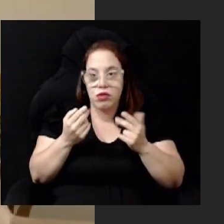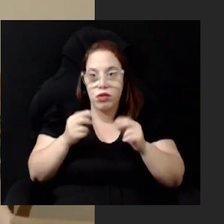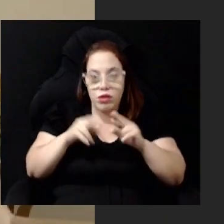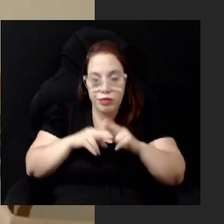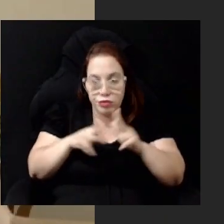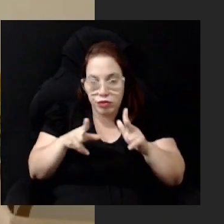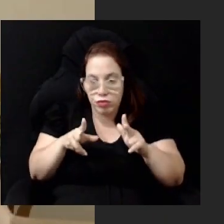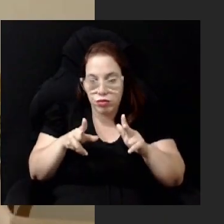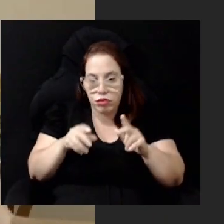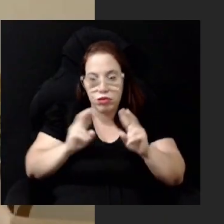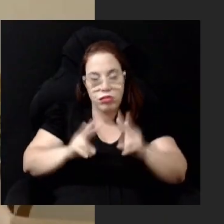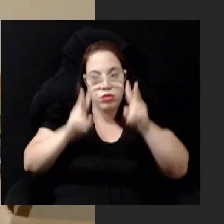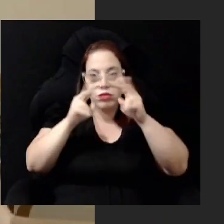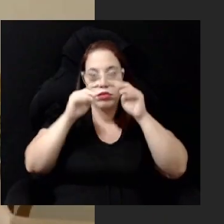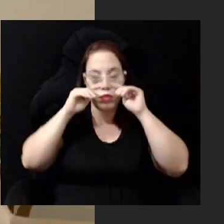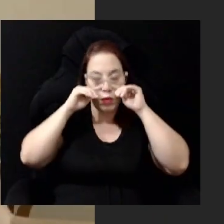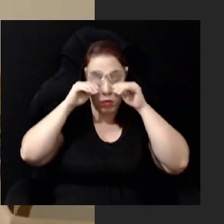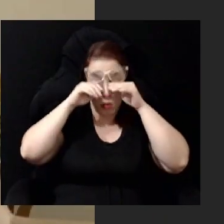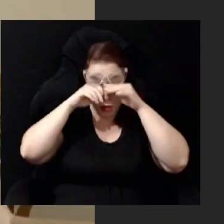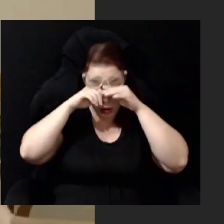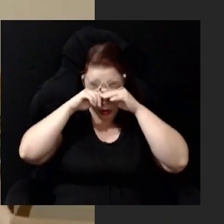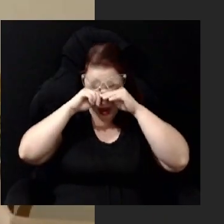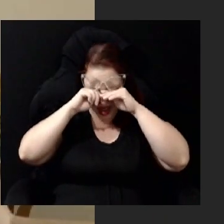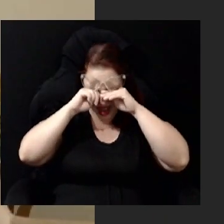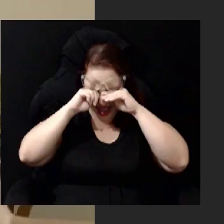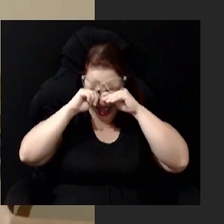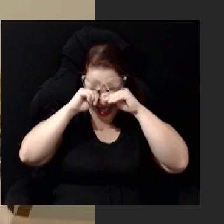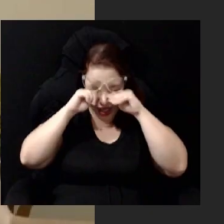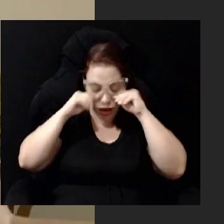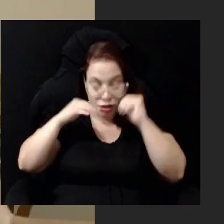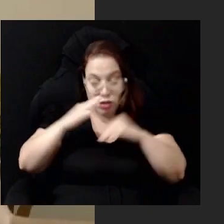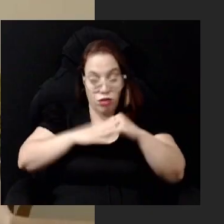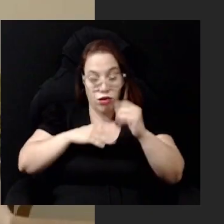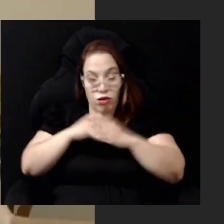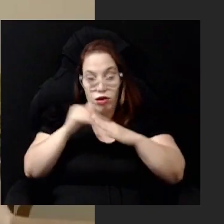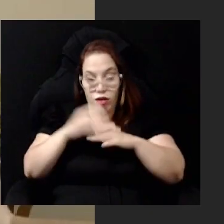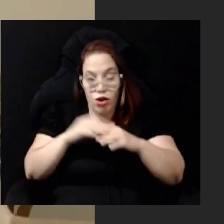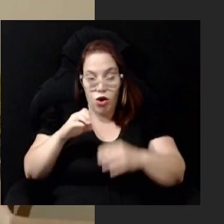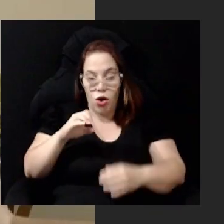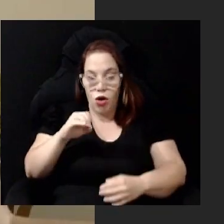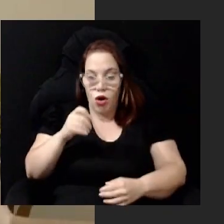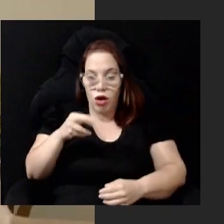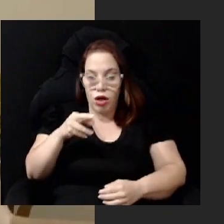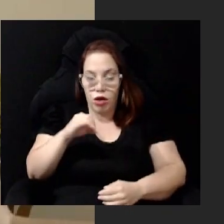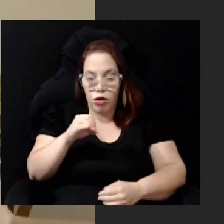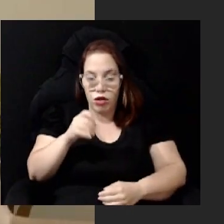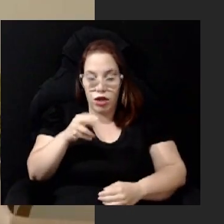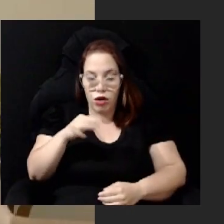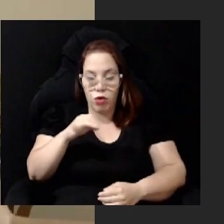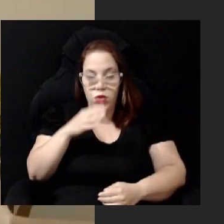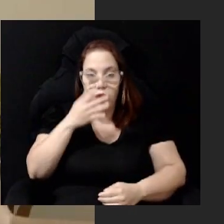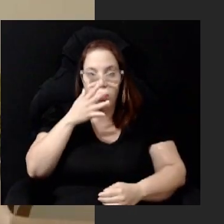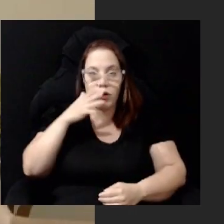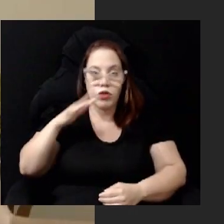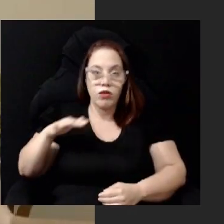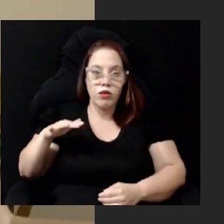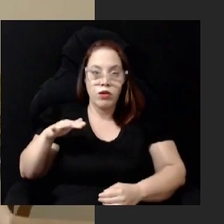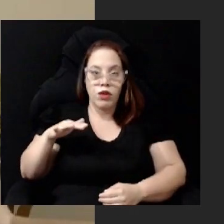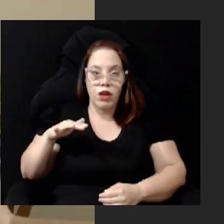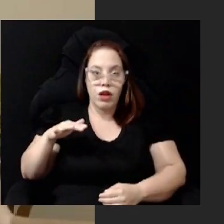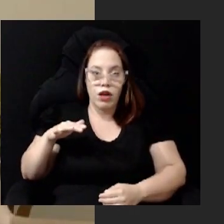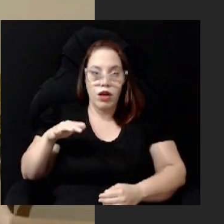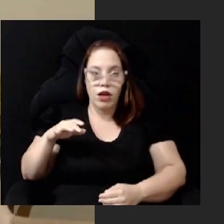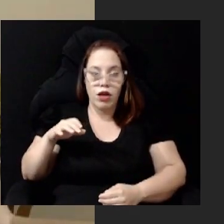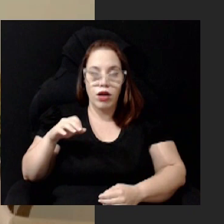é realmente a frequência. E o tratamento vai ser o mesmo. Então, se eu tenho um osteosarcoma numa criança, se eu tenho um osteosarcoma